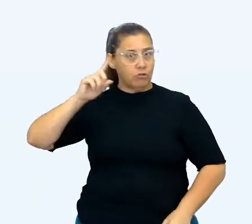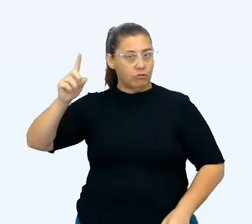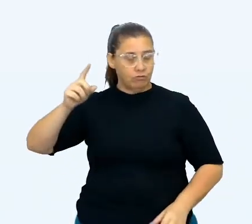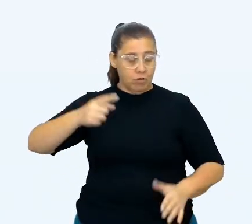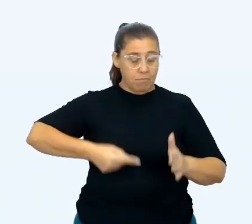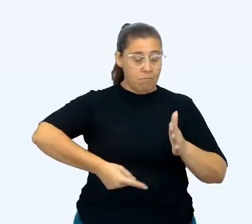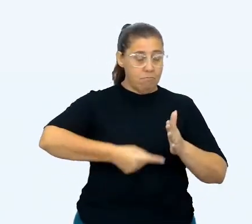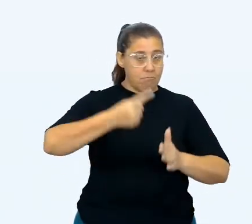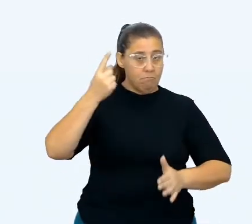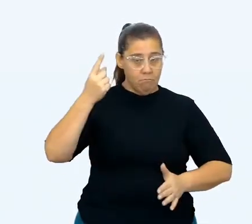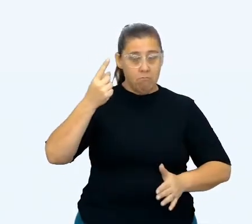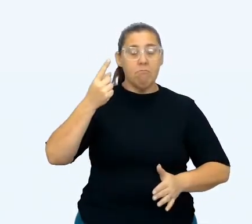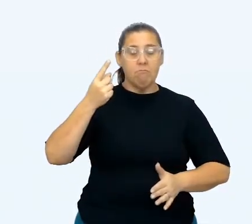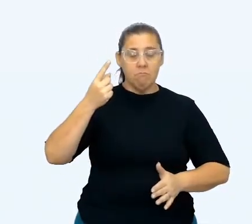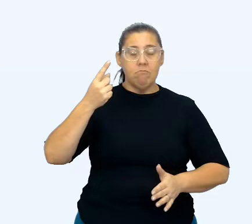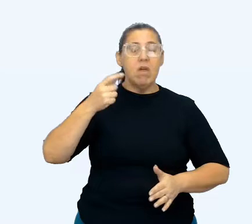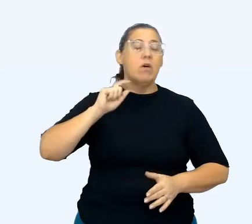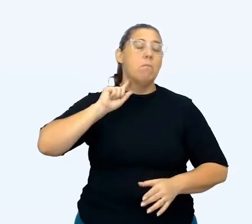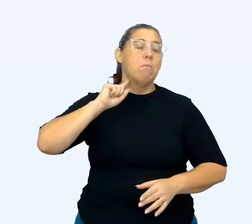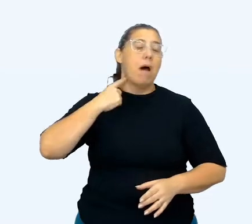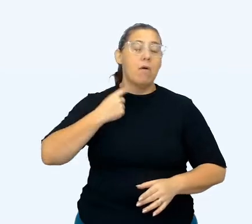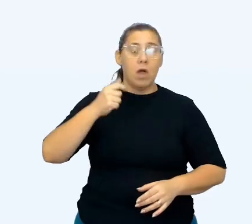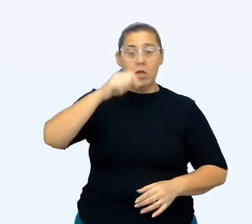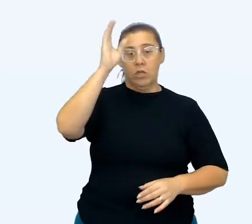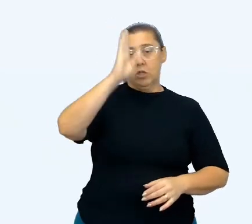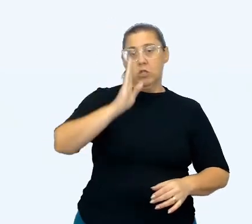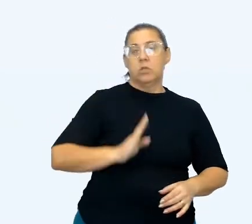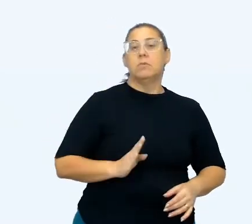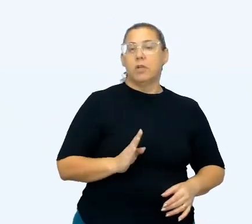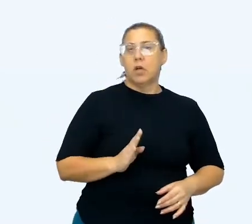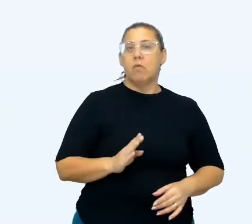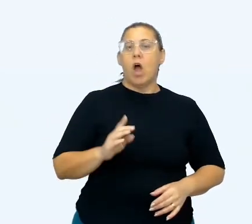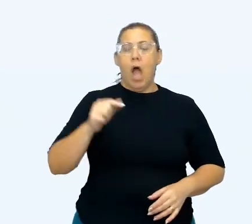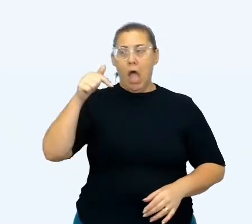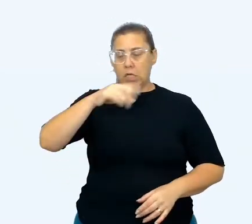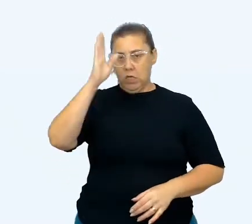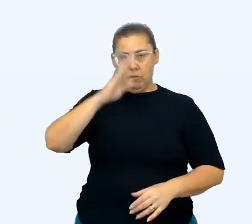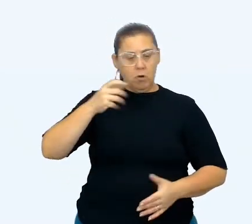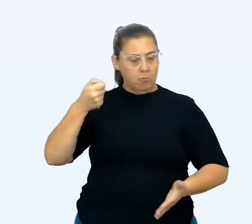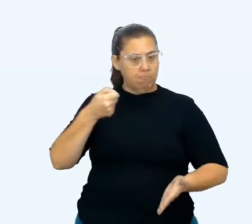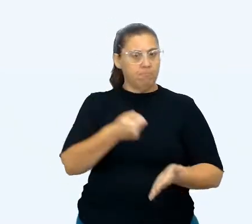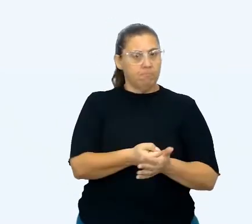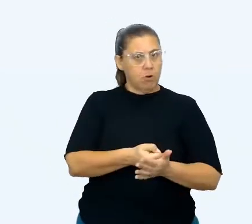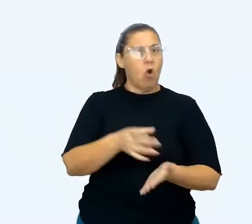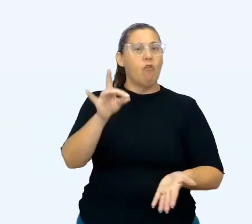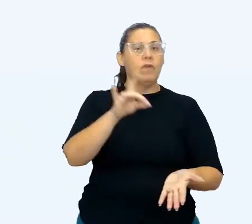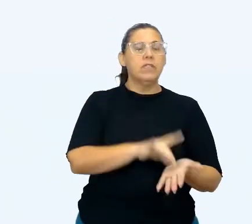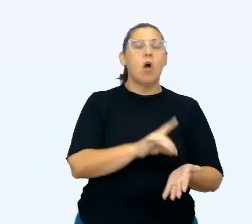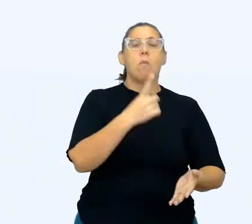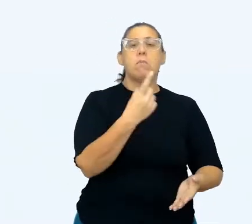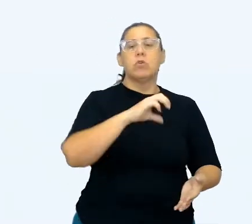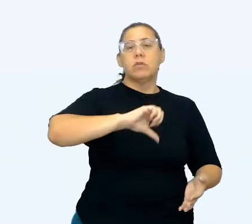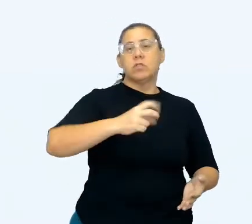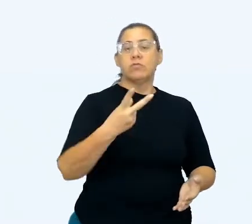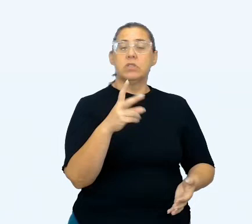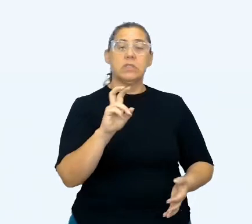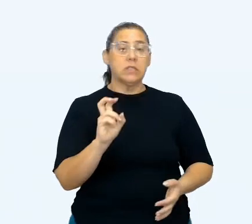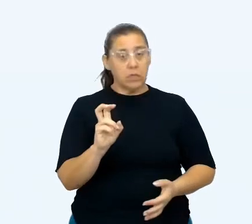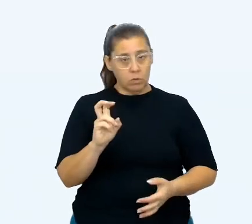se espalhou pelo mundo. No Brasil, o reconhecimento oficial aconteceu apenas em